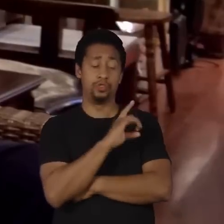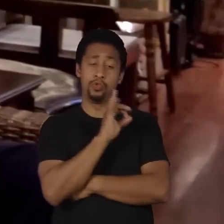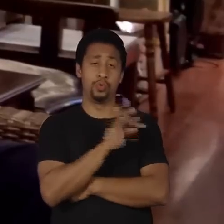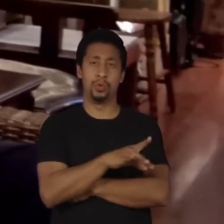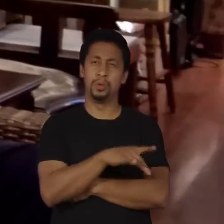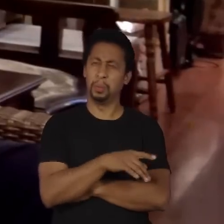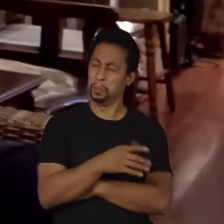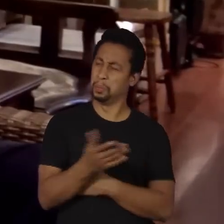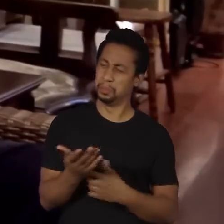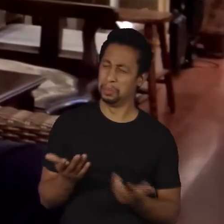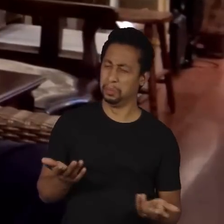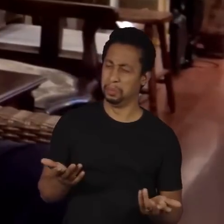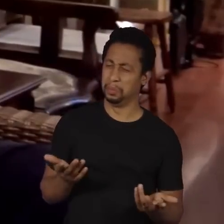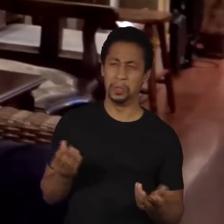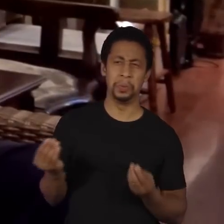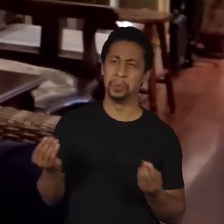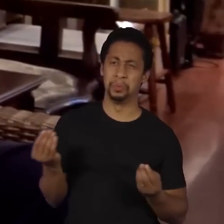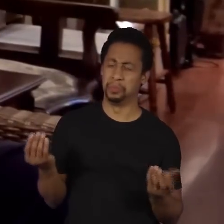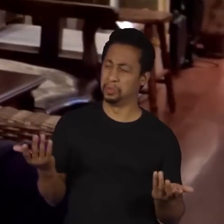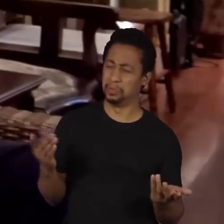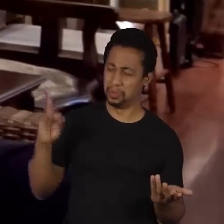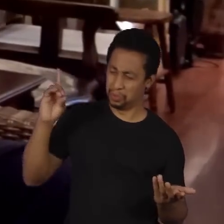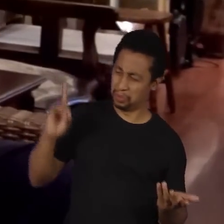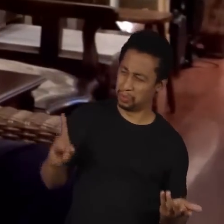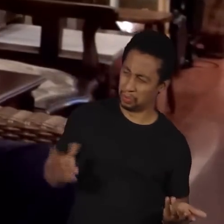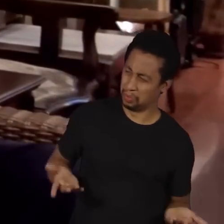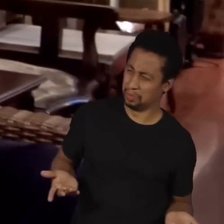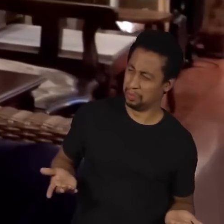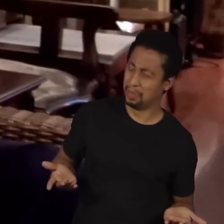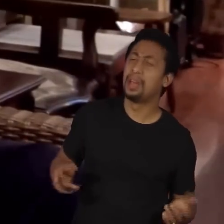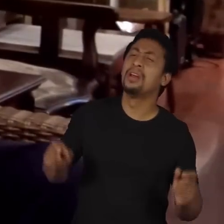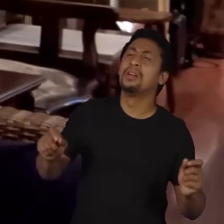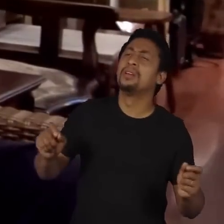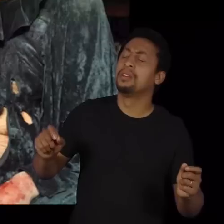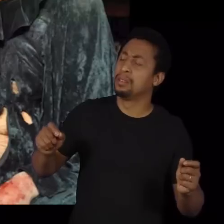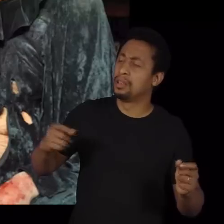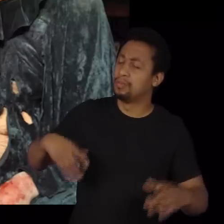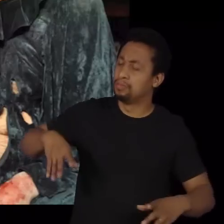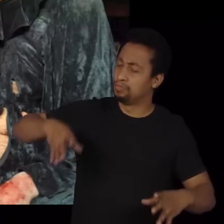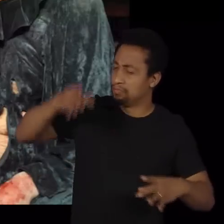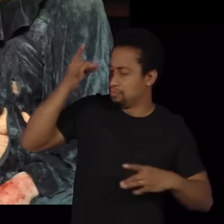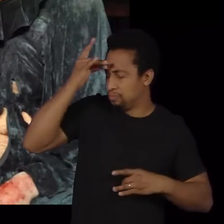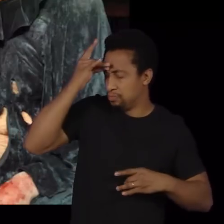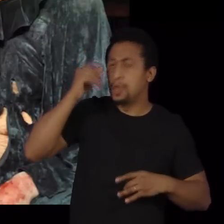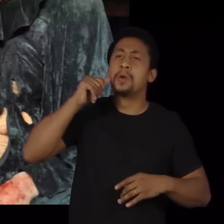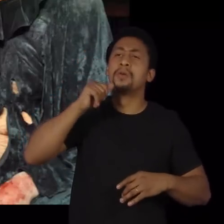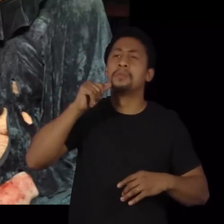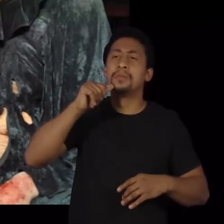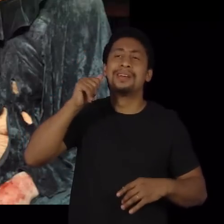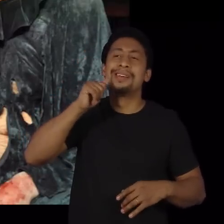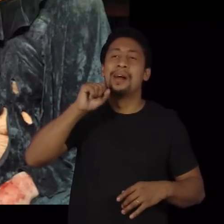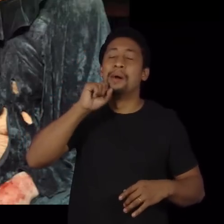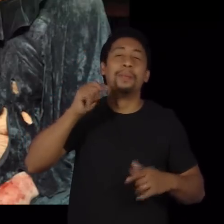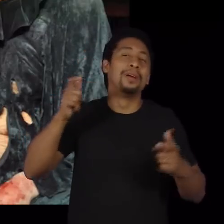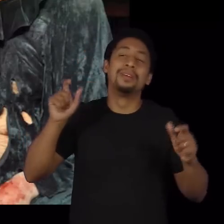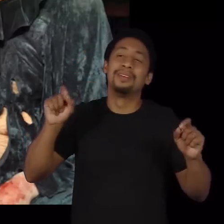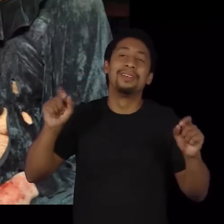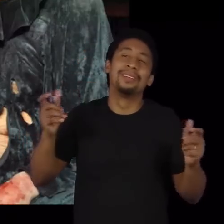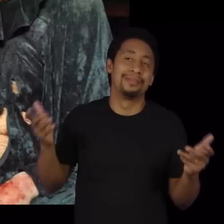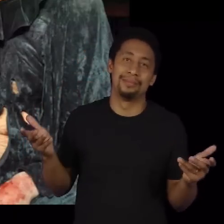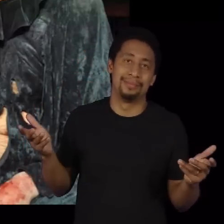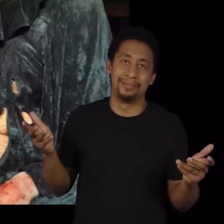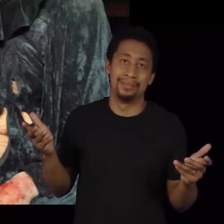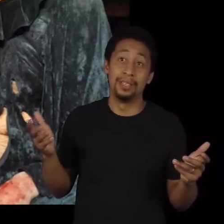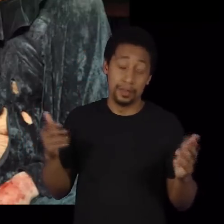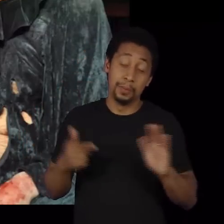você vai só dirigir? E quem vai fazer a governanta? Né? que é a nossa mãe, na verdade, numa peça revelada durante